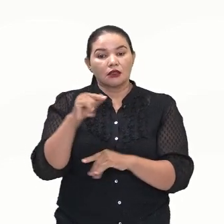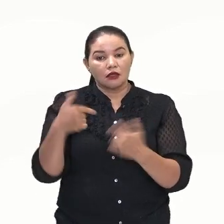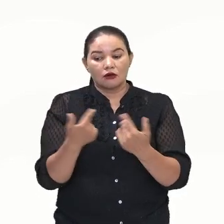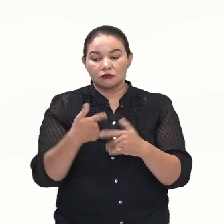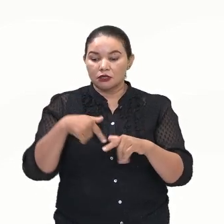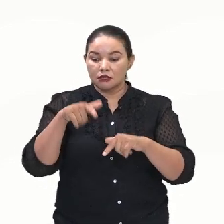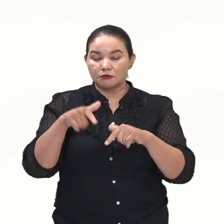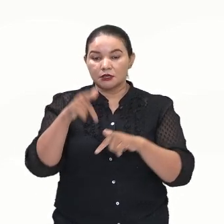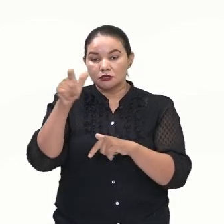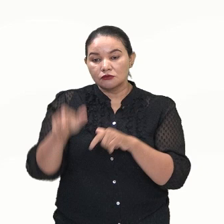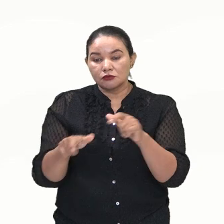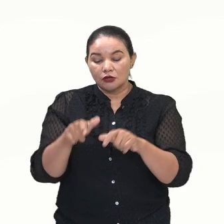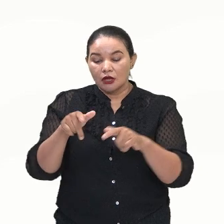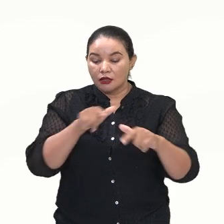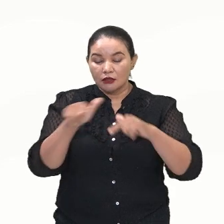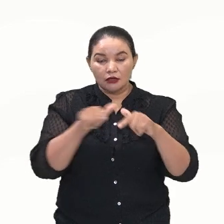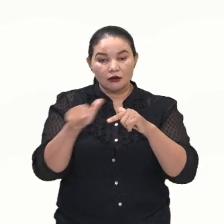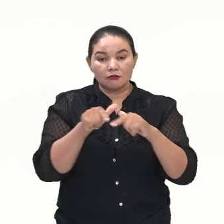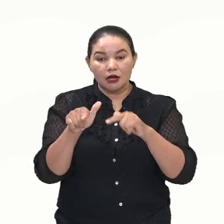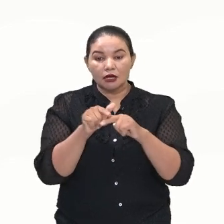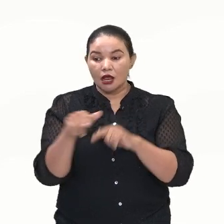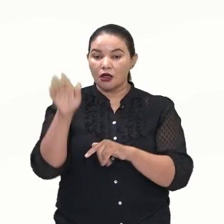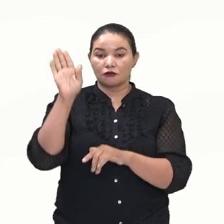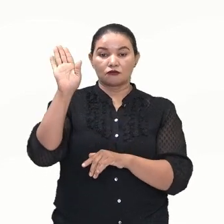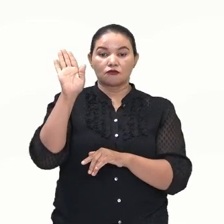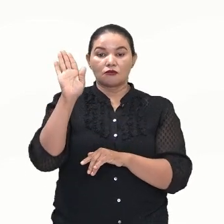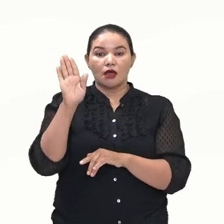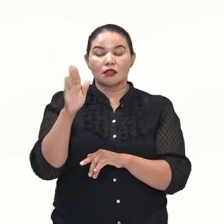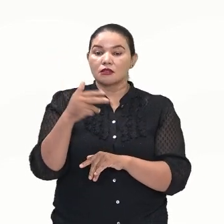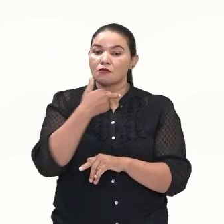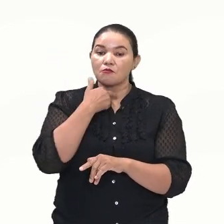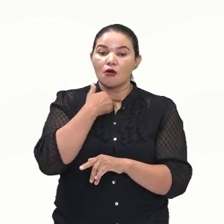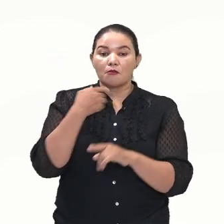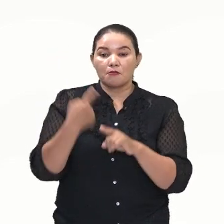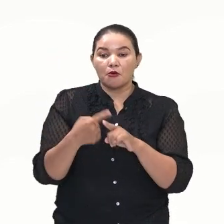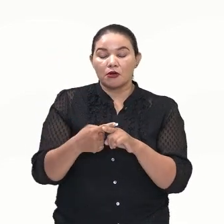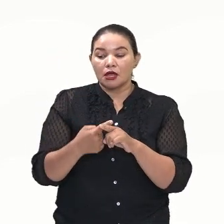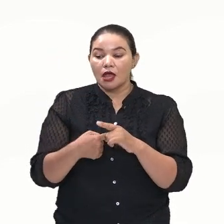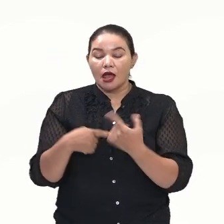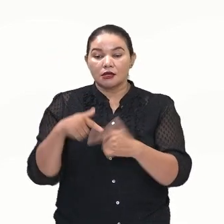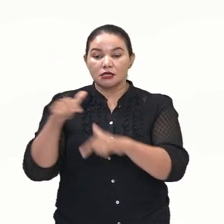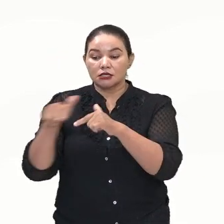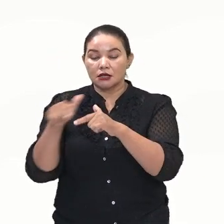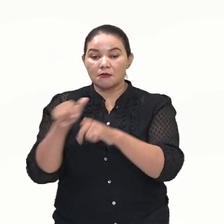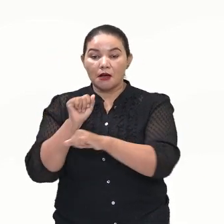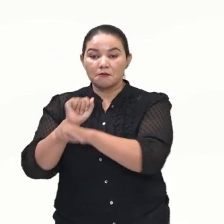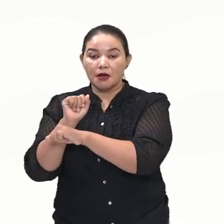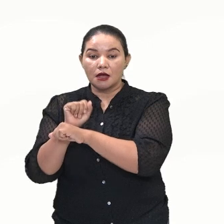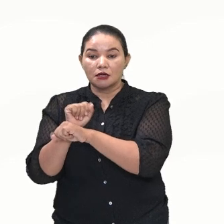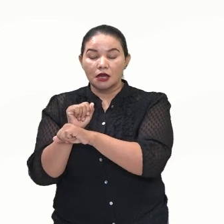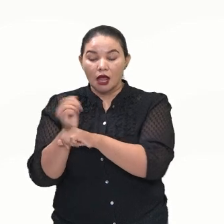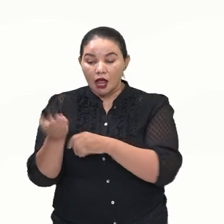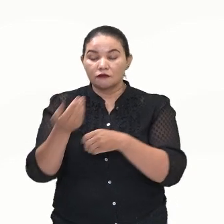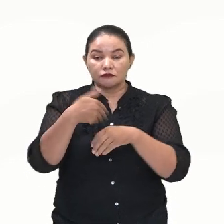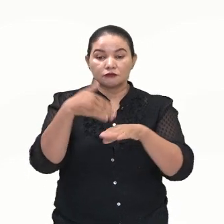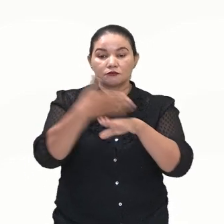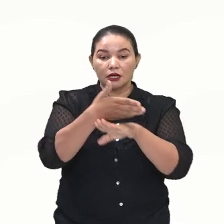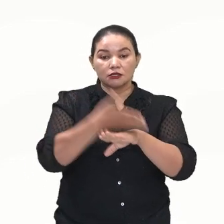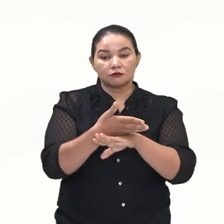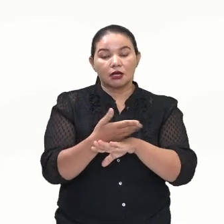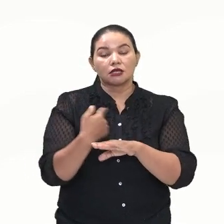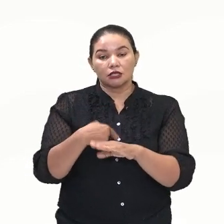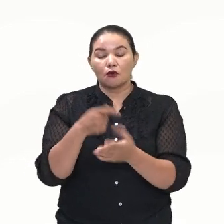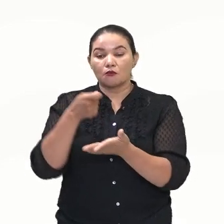não poderia se candidatar ao parlamento porque ele teria que deixar o seu trabalho, deixar o seu sustento. Então, uma das exigências